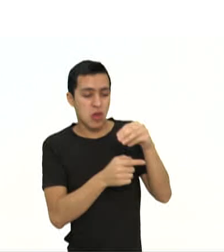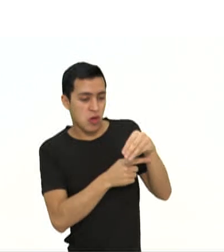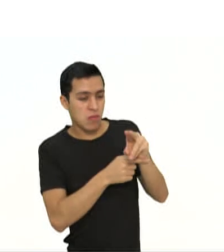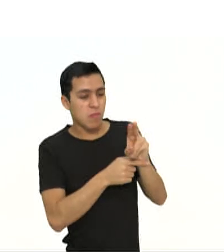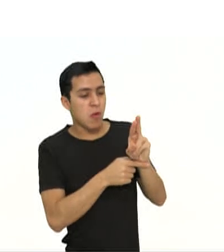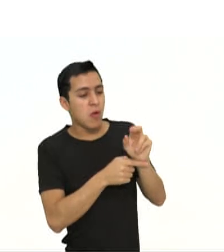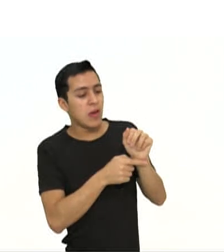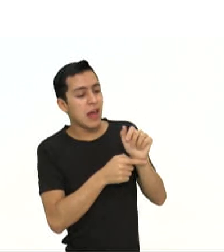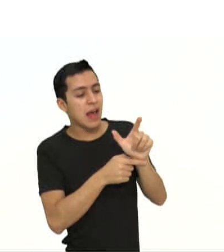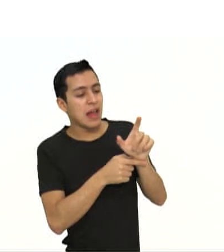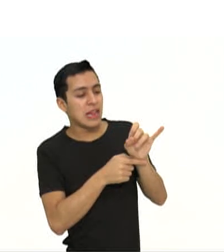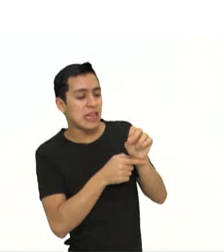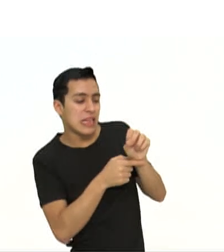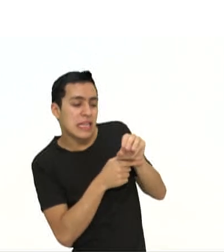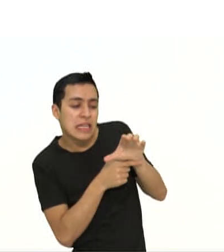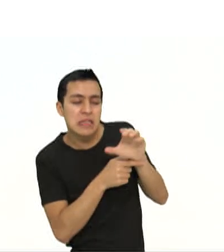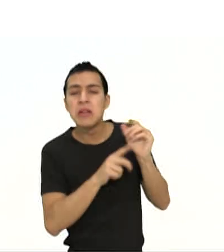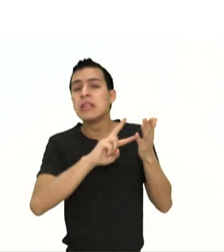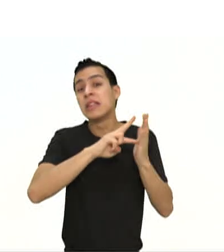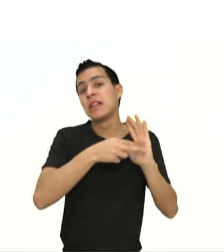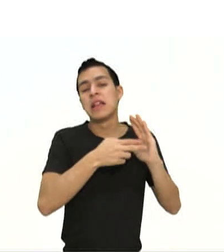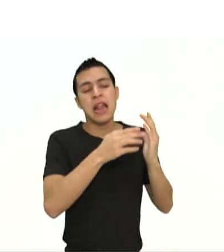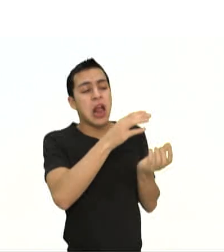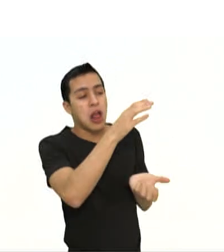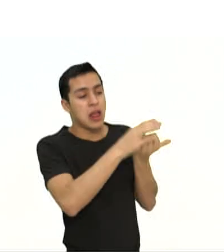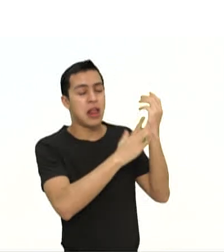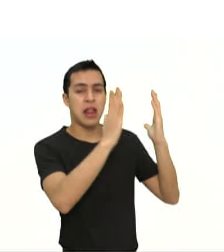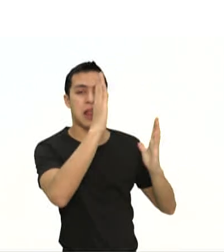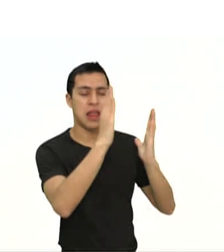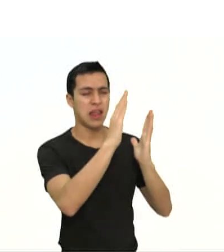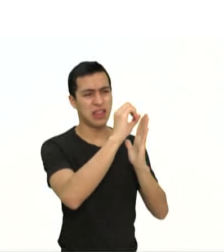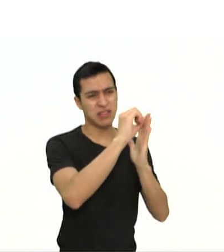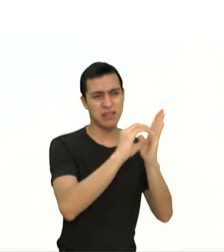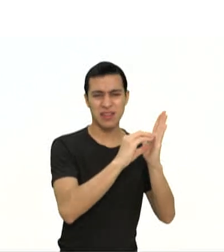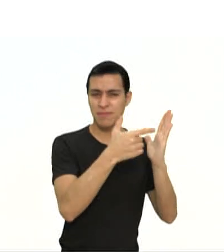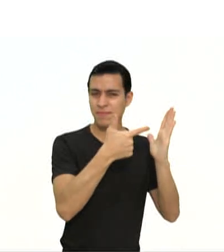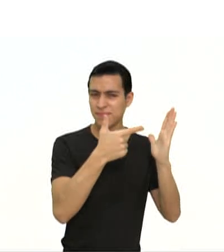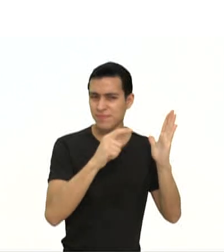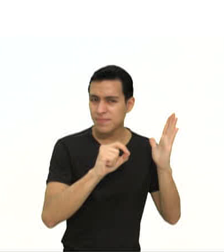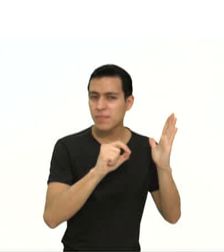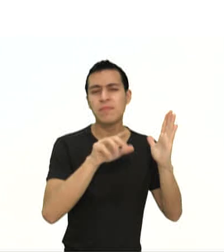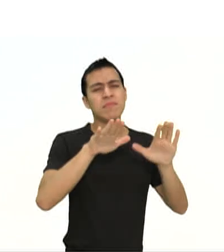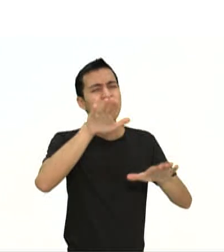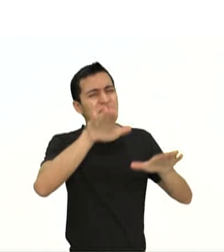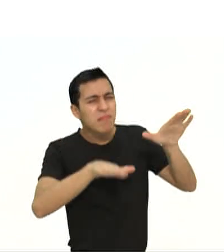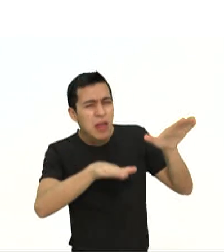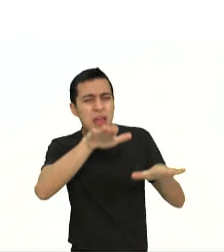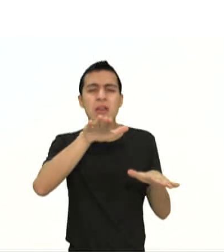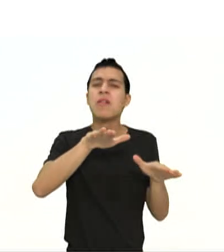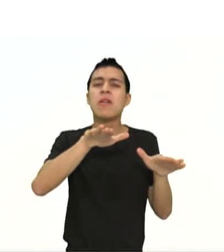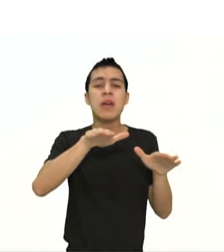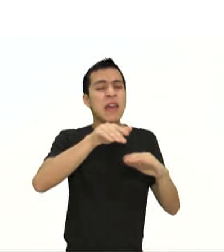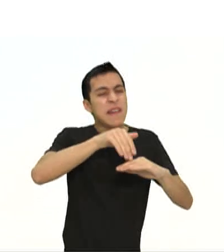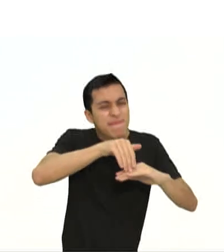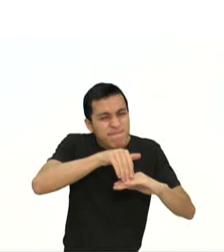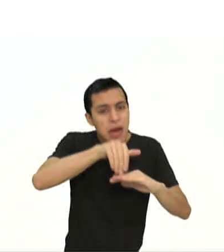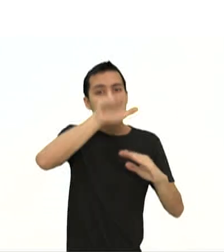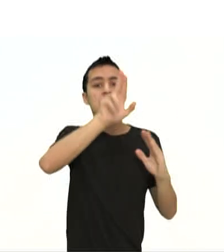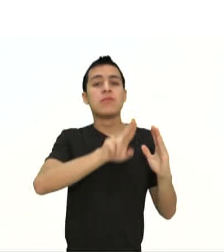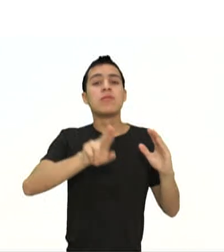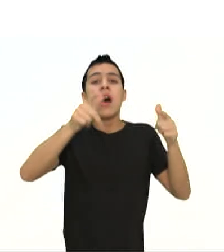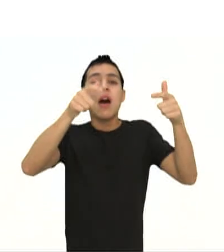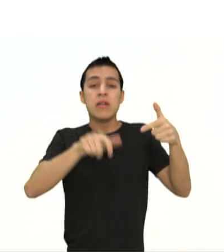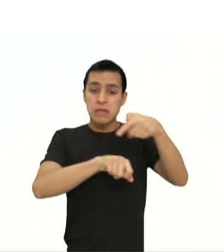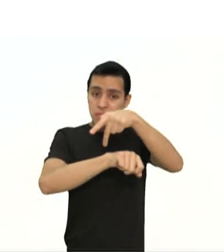uma tendência que começou lá no começo do século XX, mas que foi mais usada no